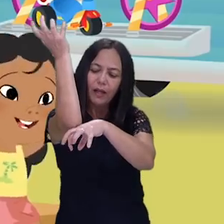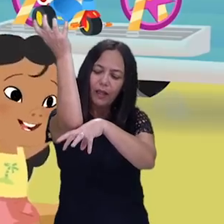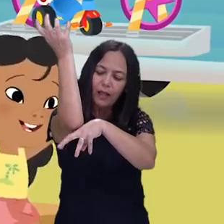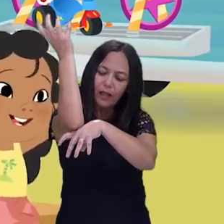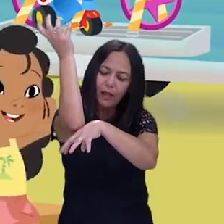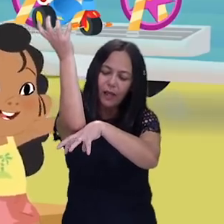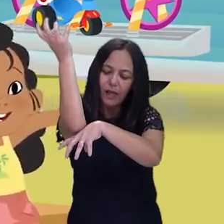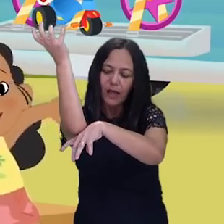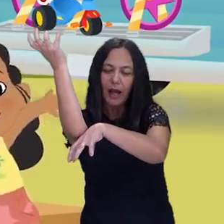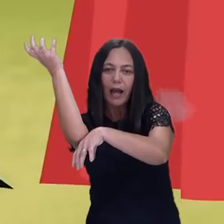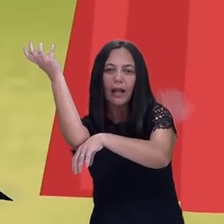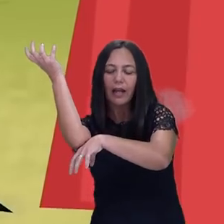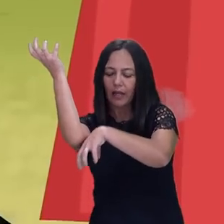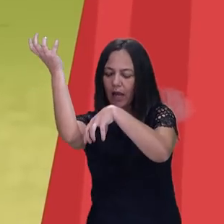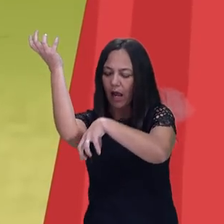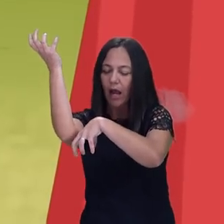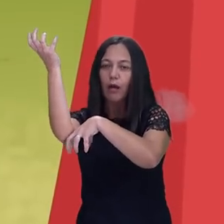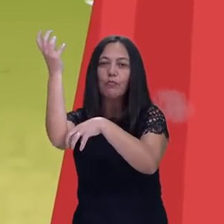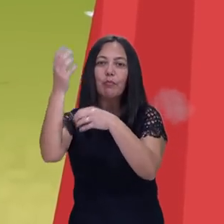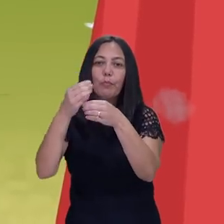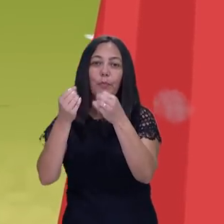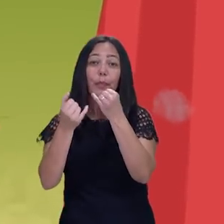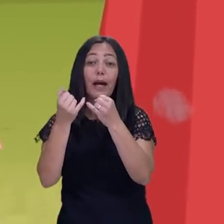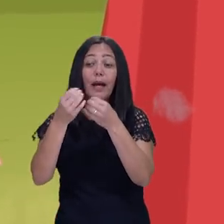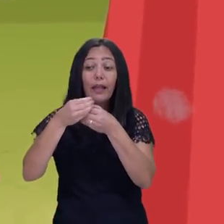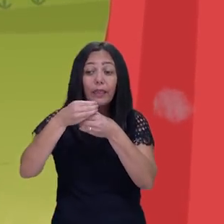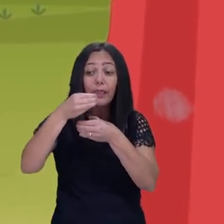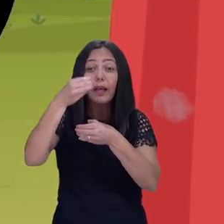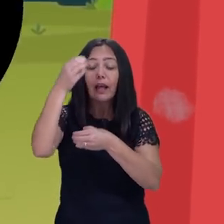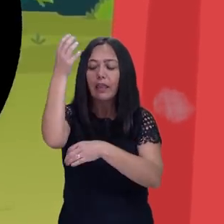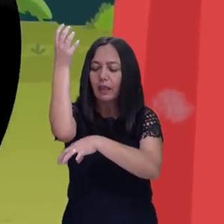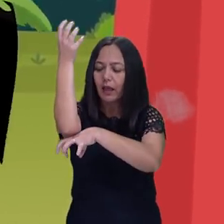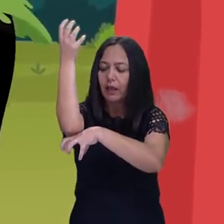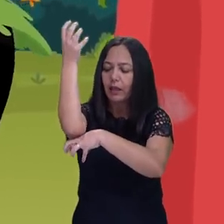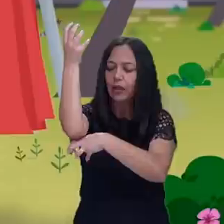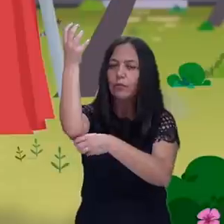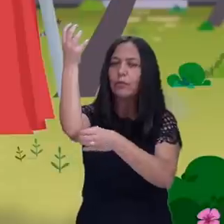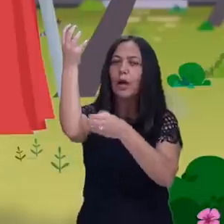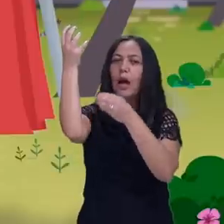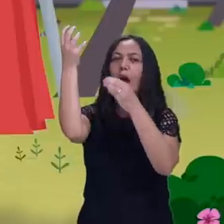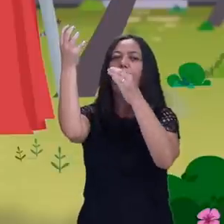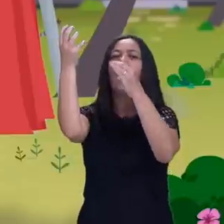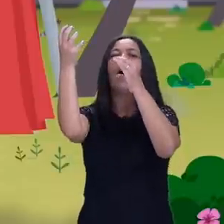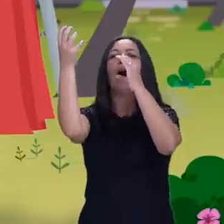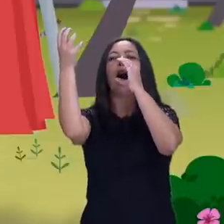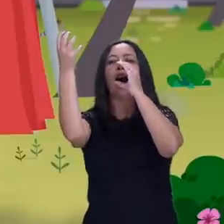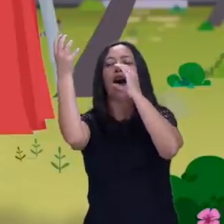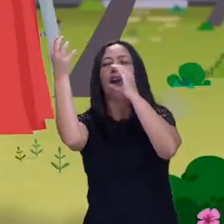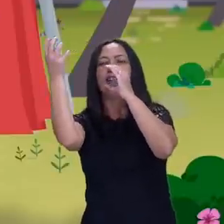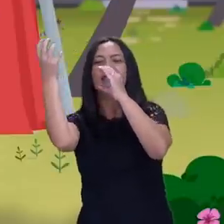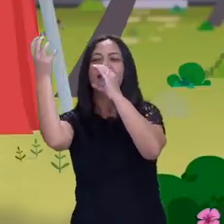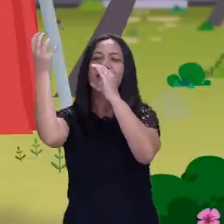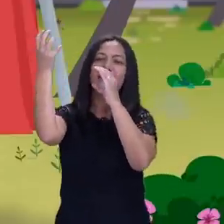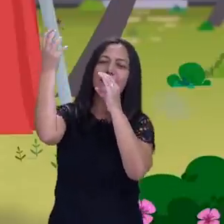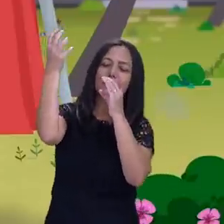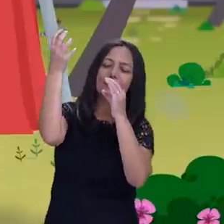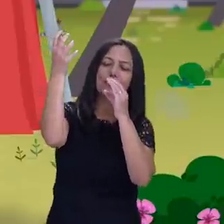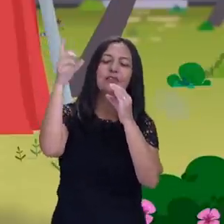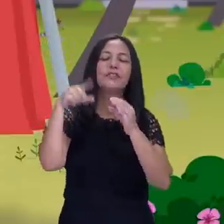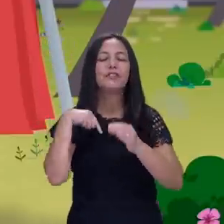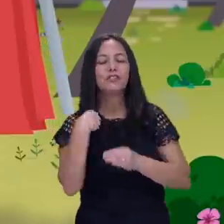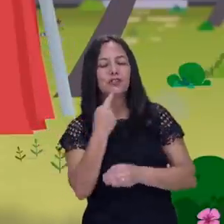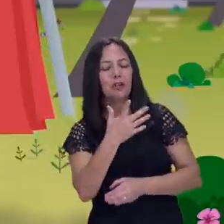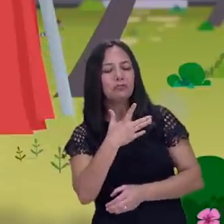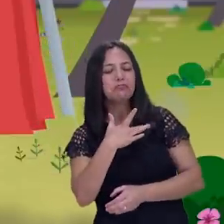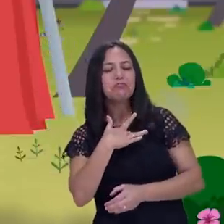nem canudo trazem a água até a gente, que fica cheio